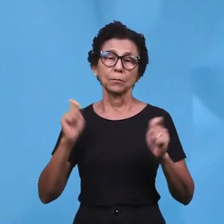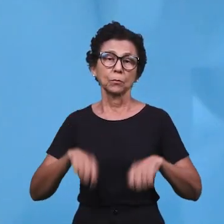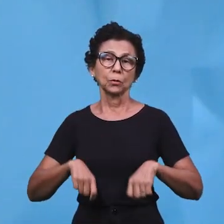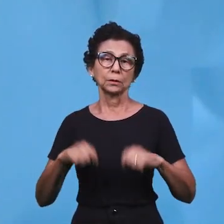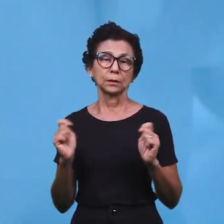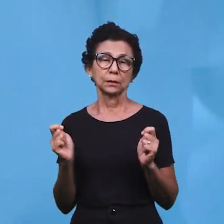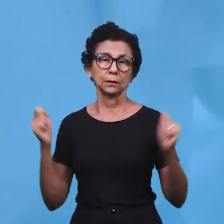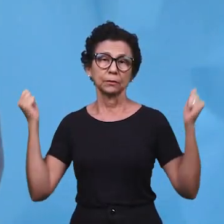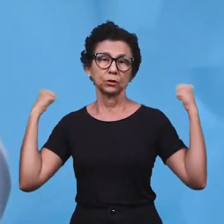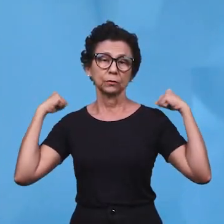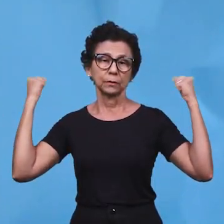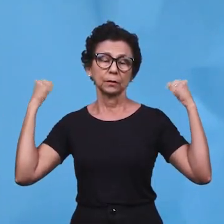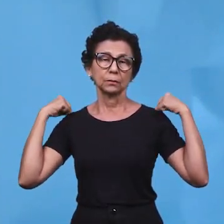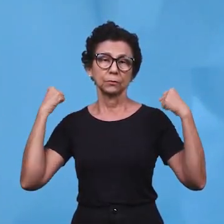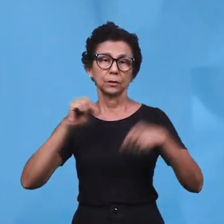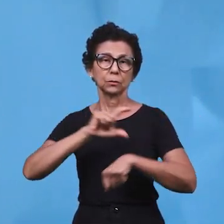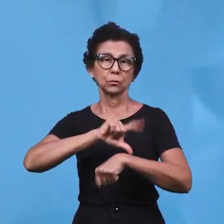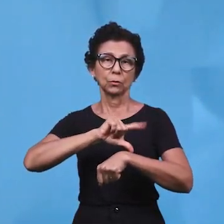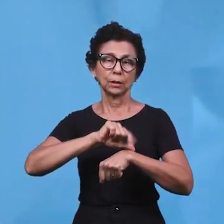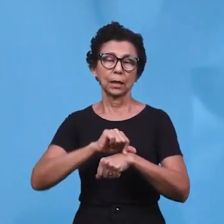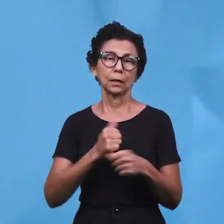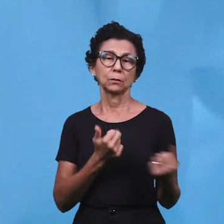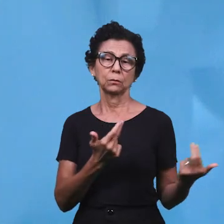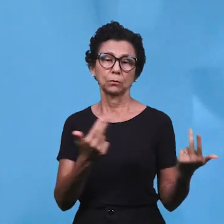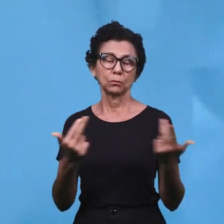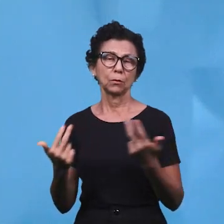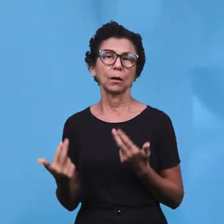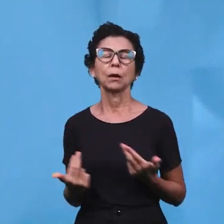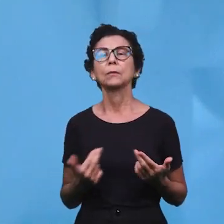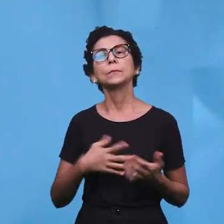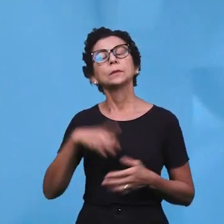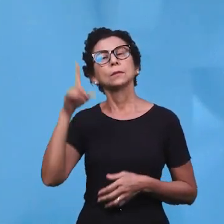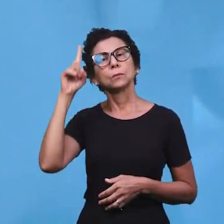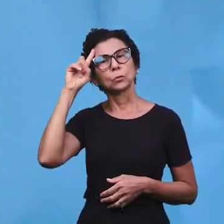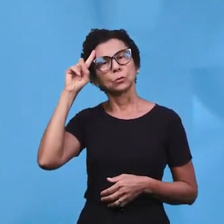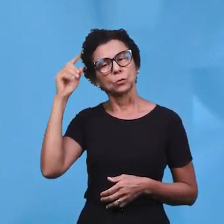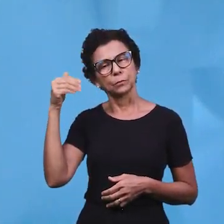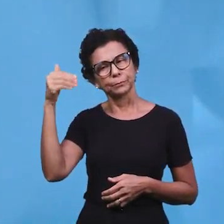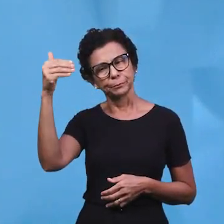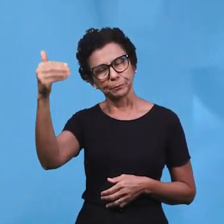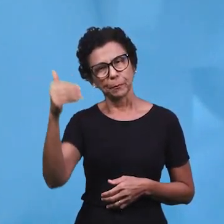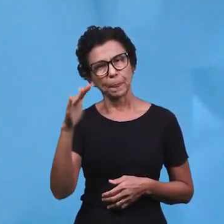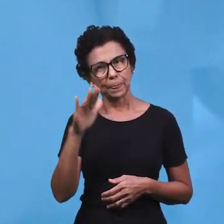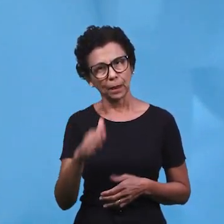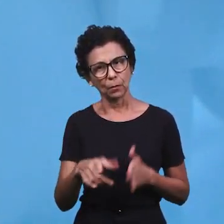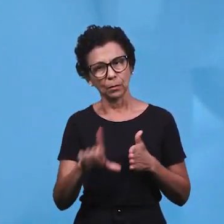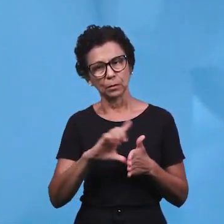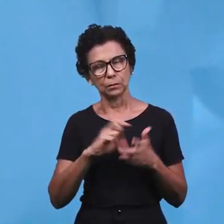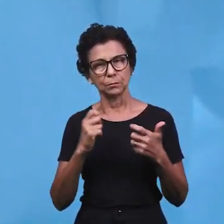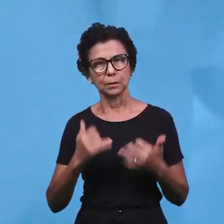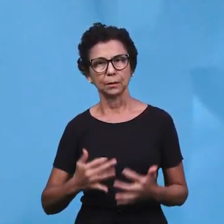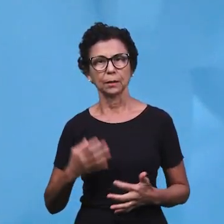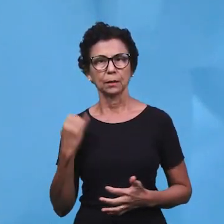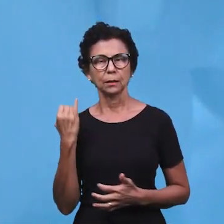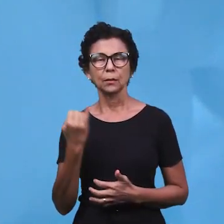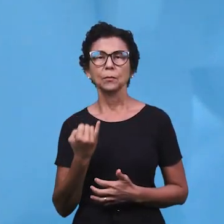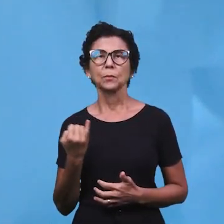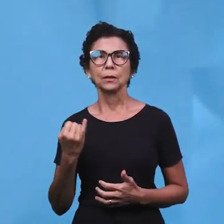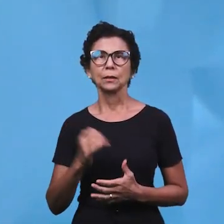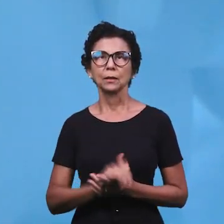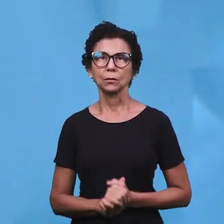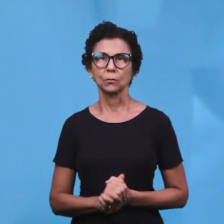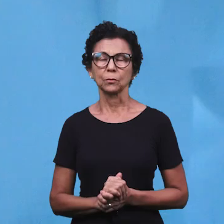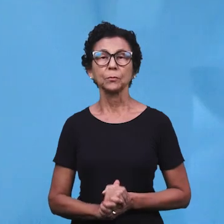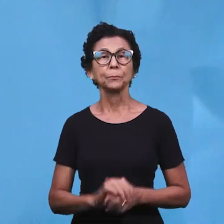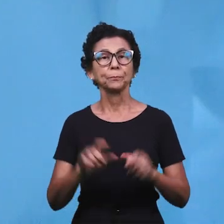importante é ter uma rotina, é sempre realizar as mesmas atividades todos os dias. Então, como eu já citei, é muito importante